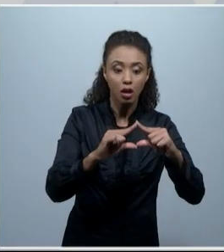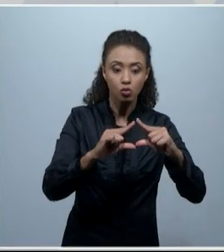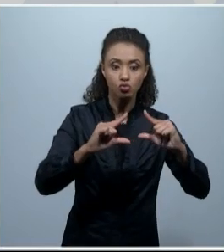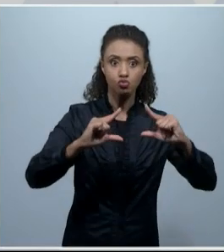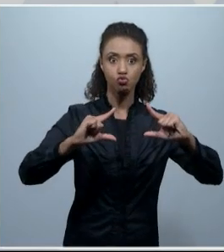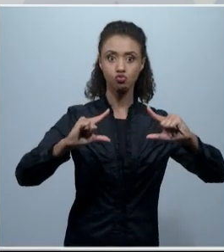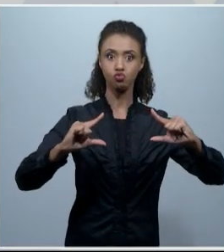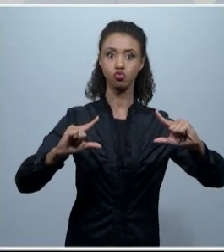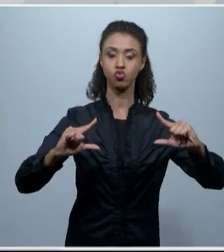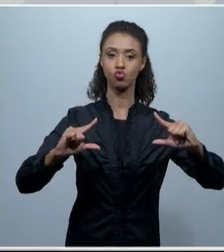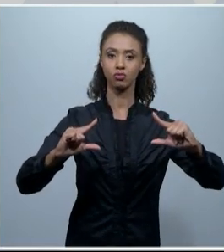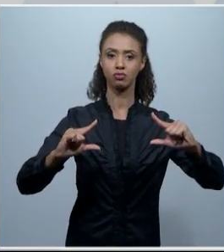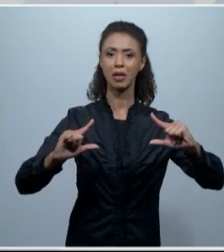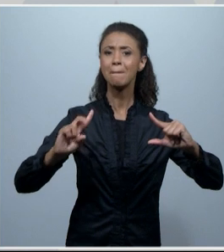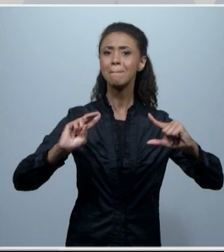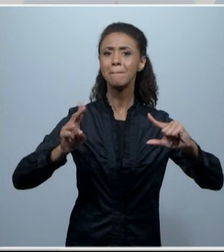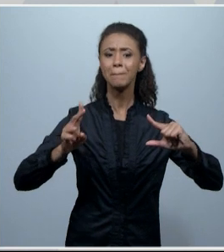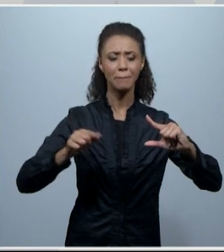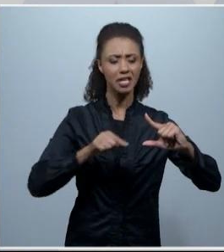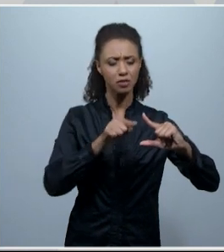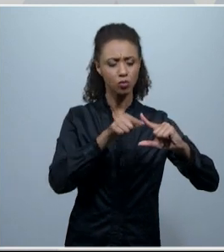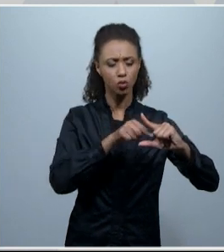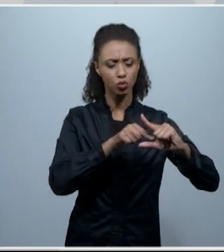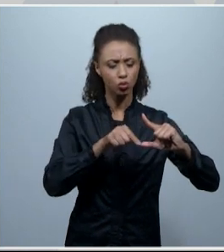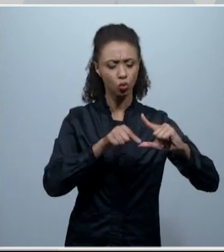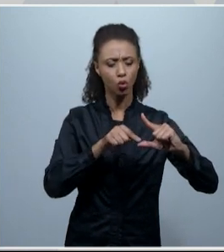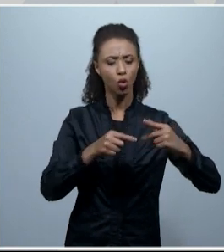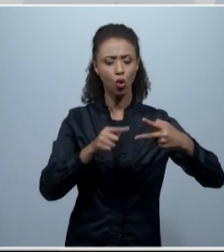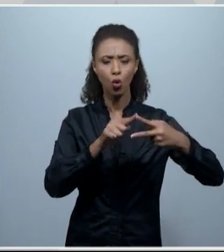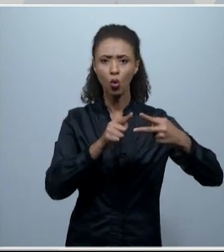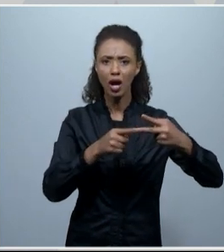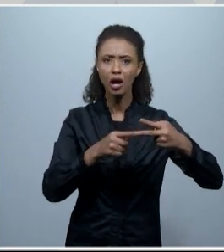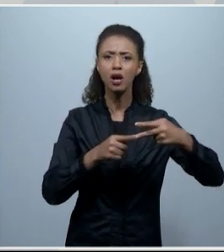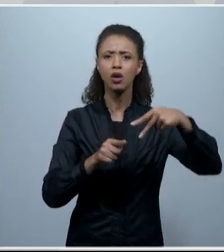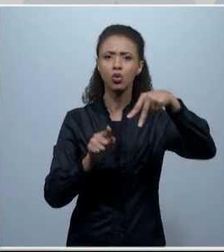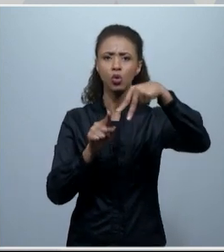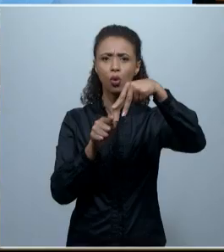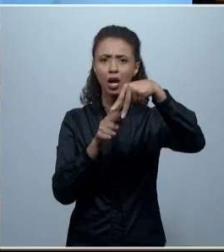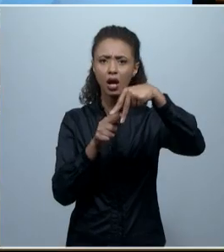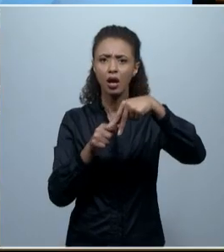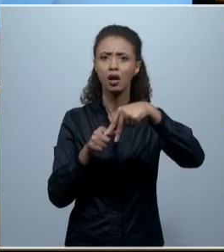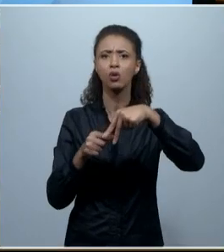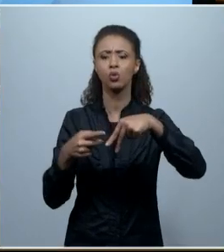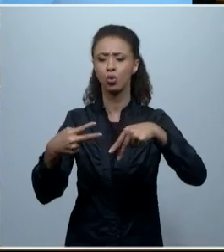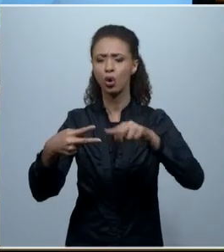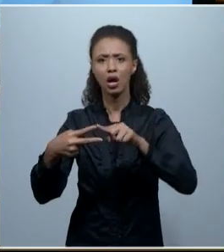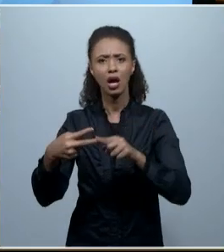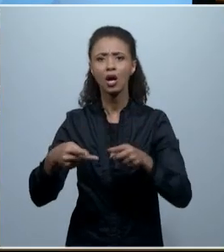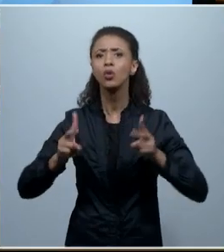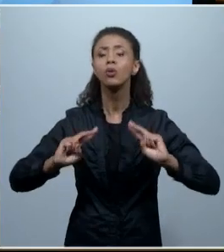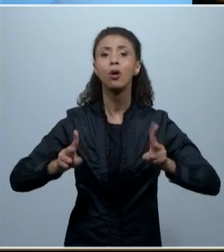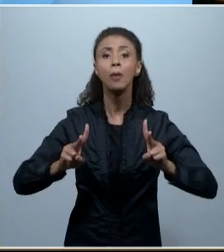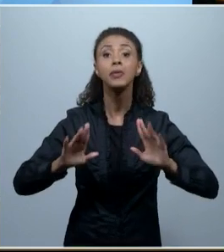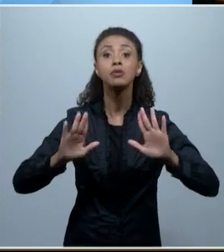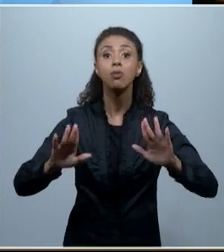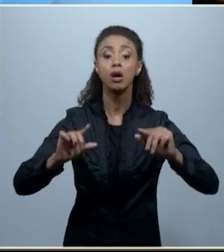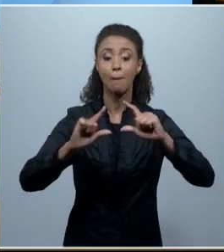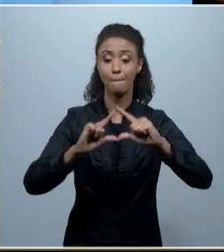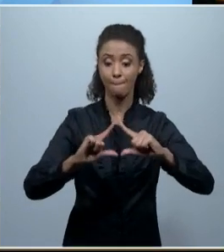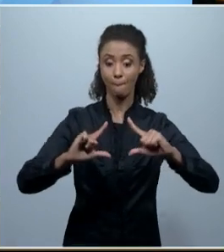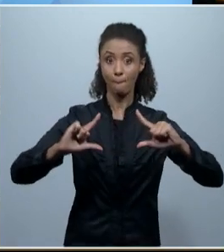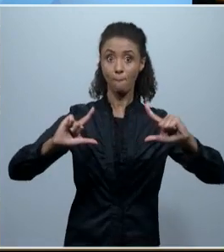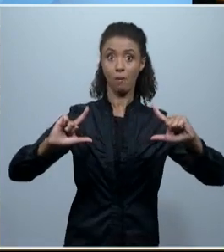fazer três anos que tem os mesmos ângulos interno só que um é maior que o outro por um certo fator cumprimentos dos lados foram